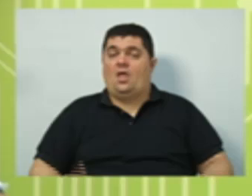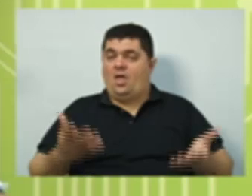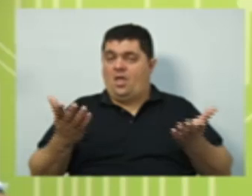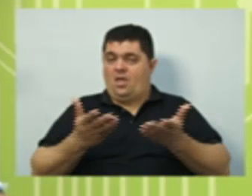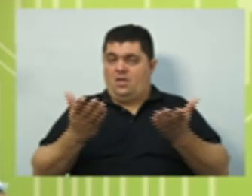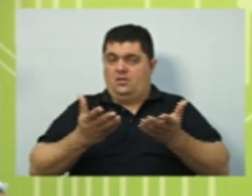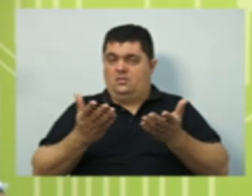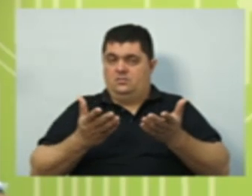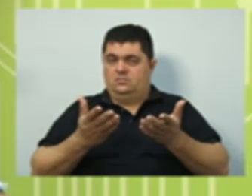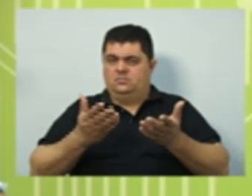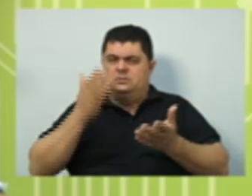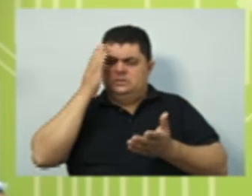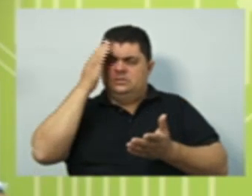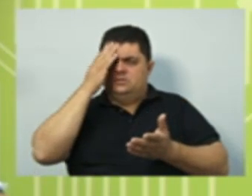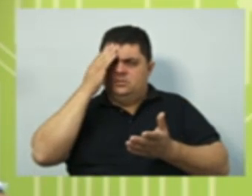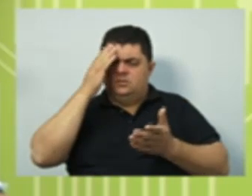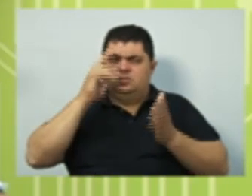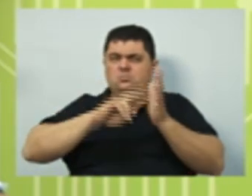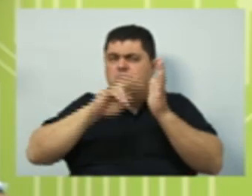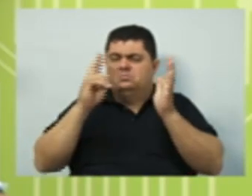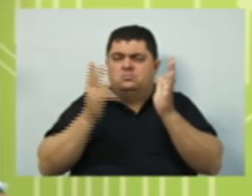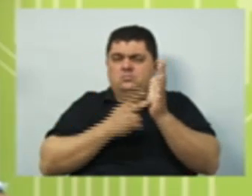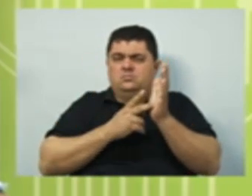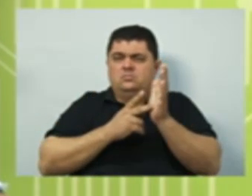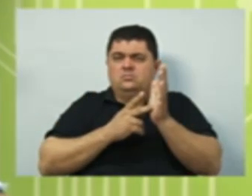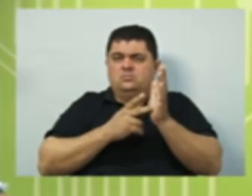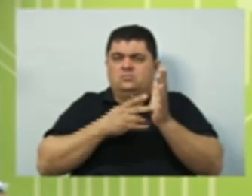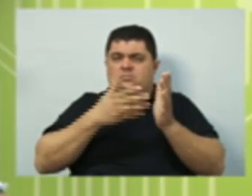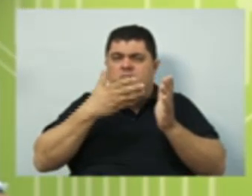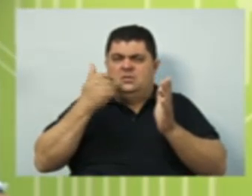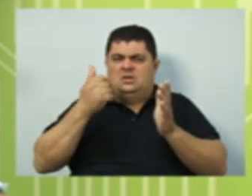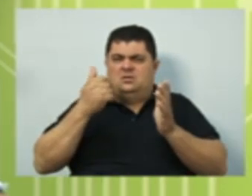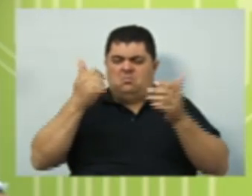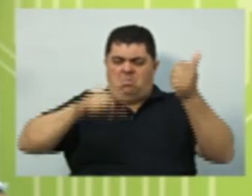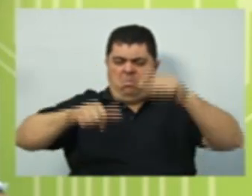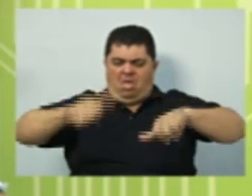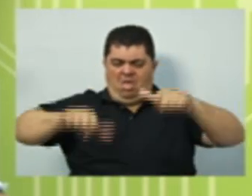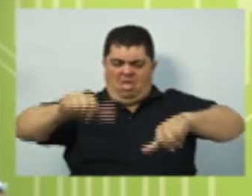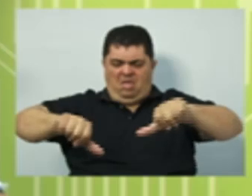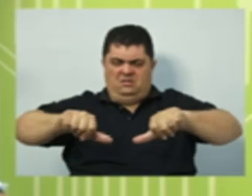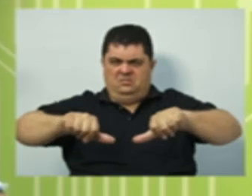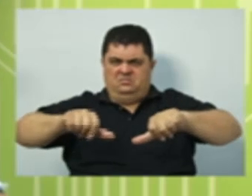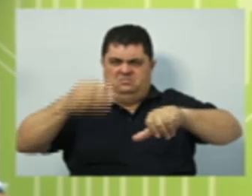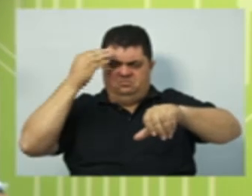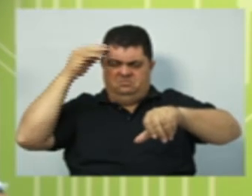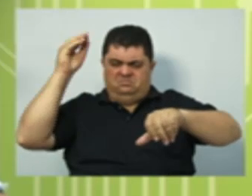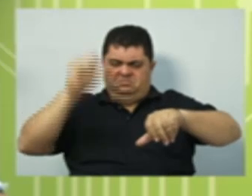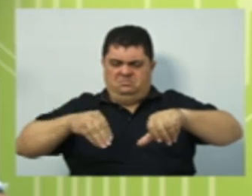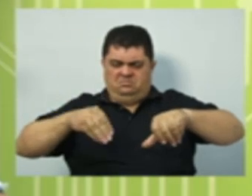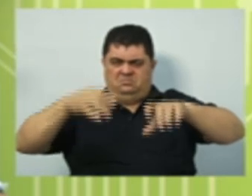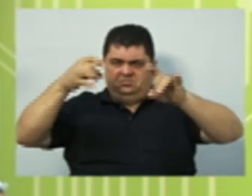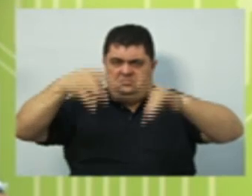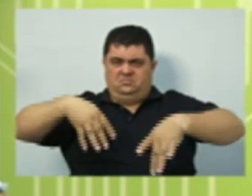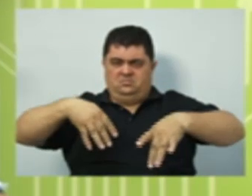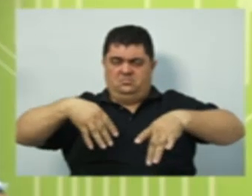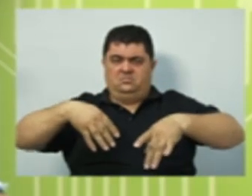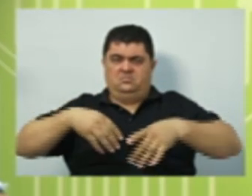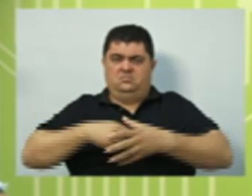Vamos, para entendermos um sentido mais positivo, sair dessa ideia negativa, que até agora, como disse o